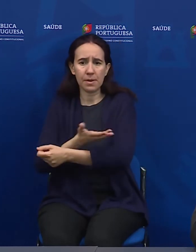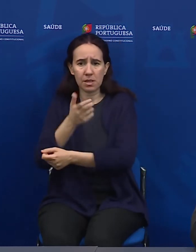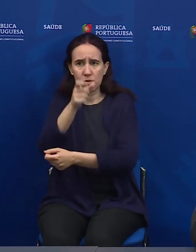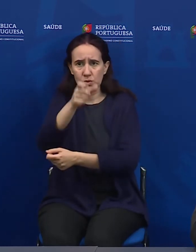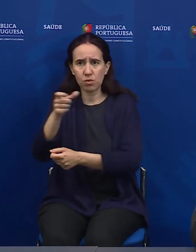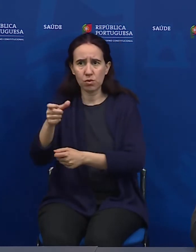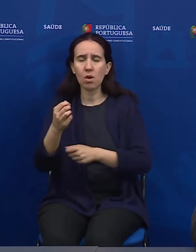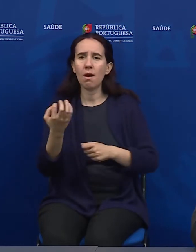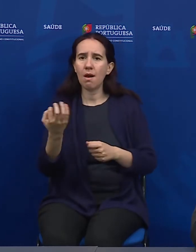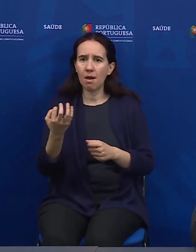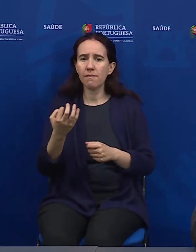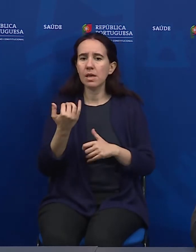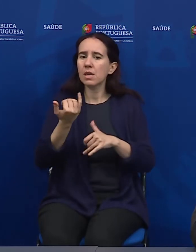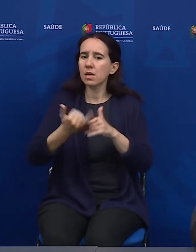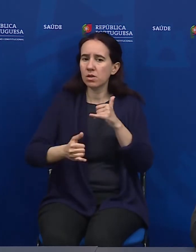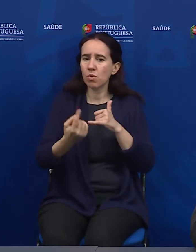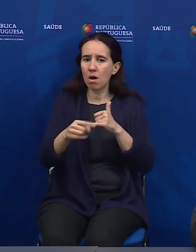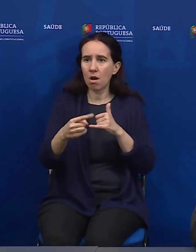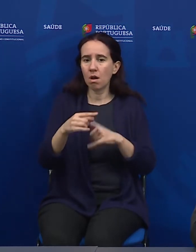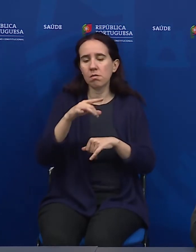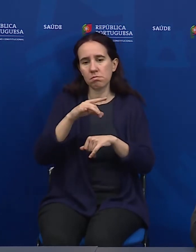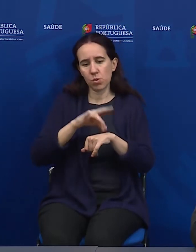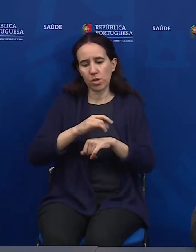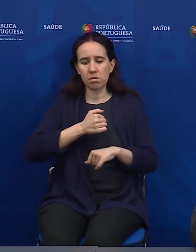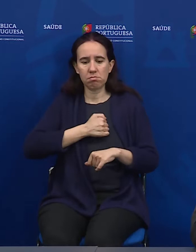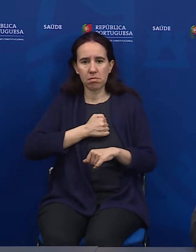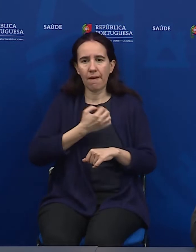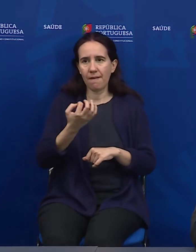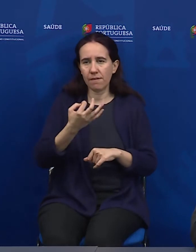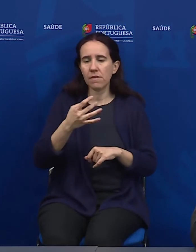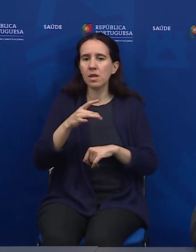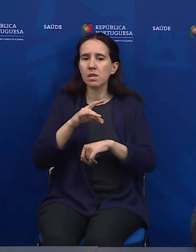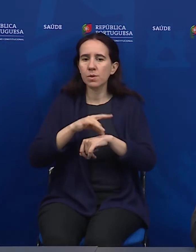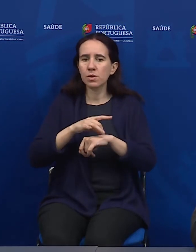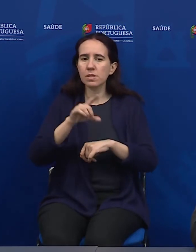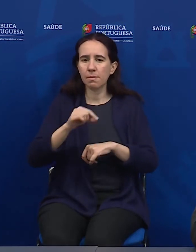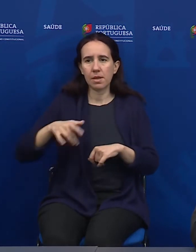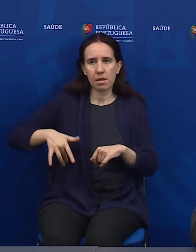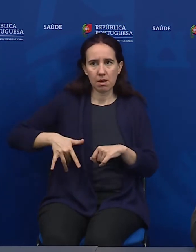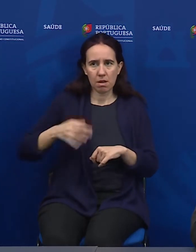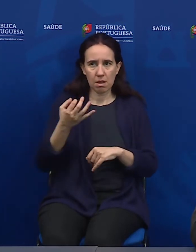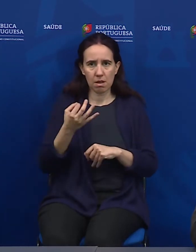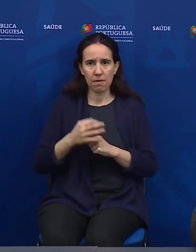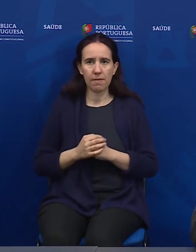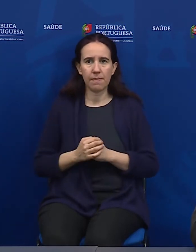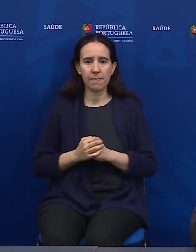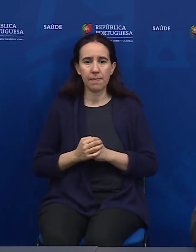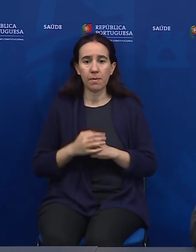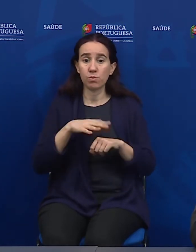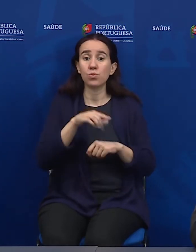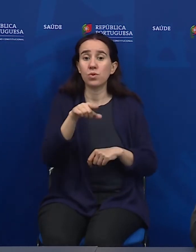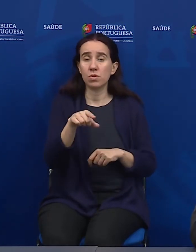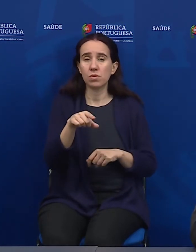hipertensos, são fatores de risco para doença cardiovascular e para doença também renal. E por isso,